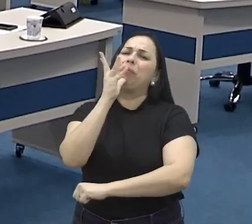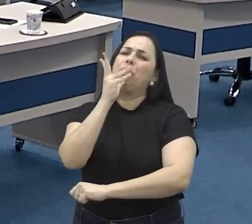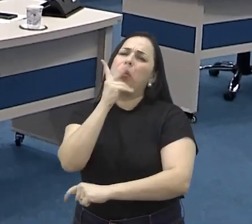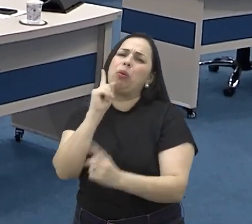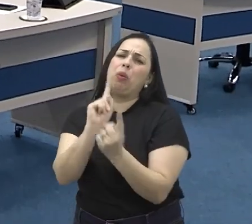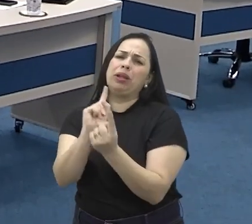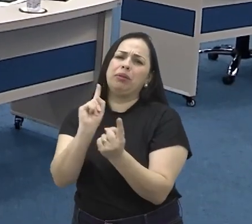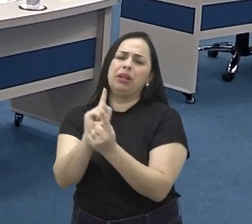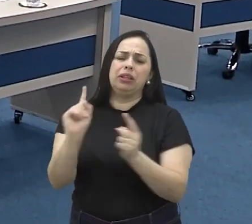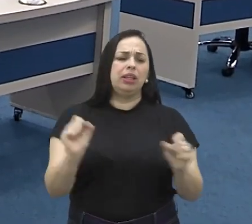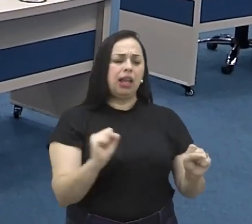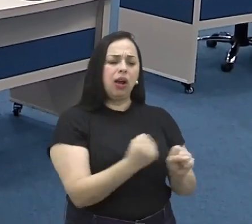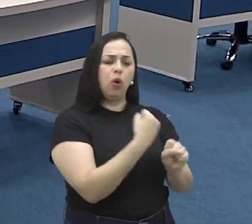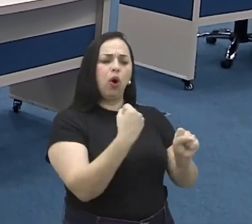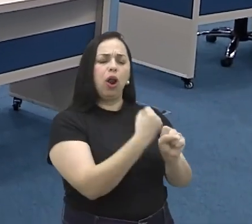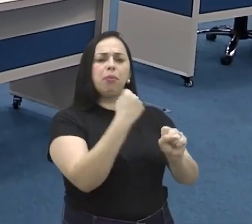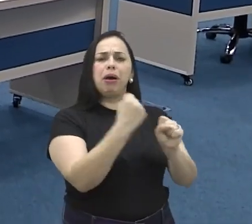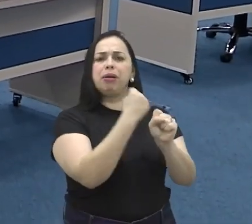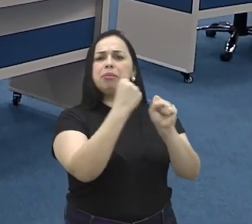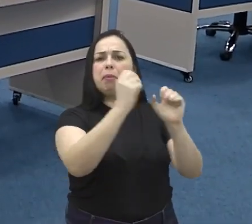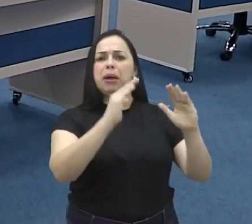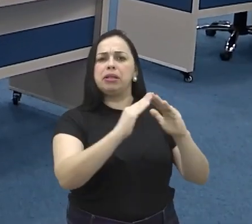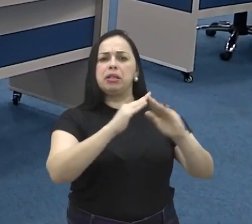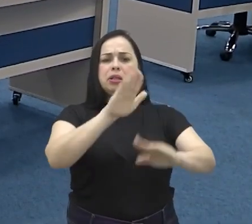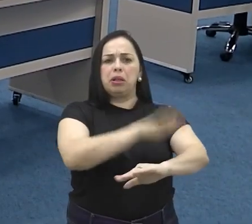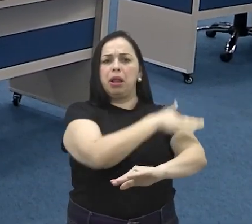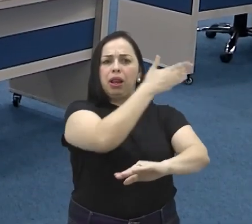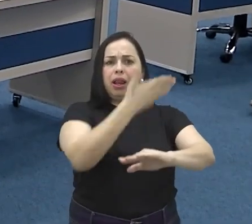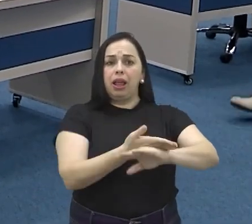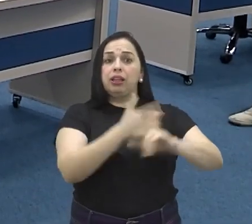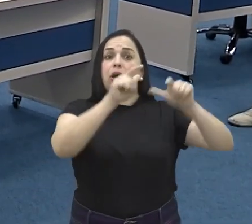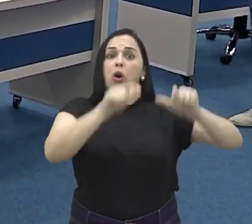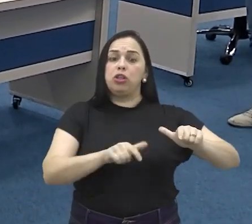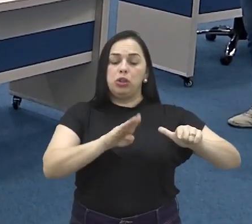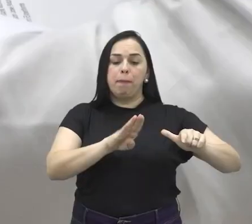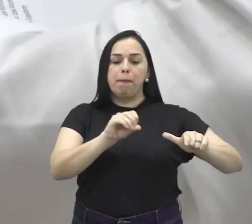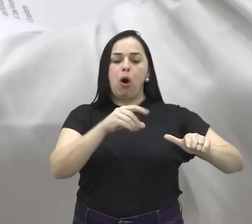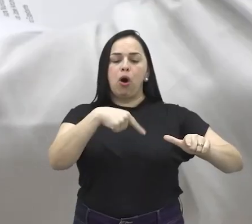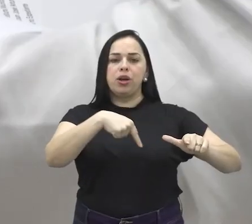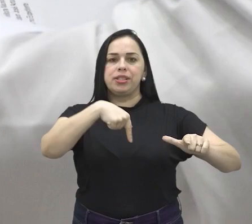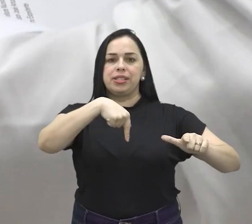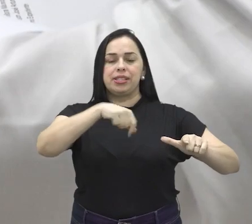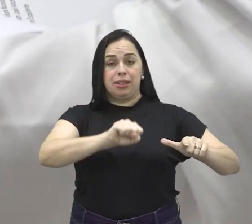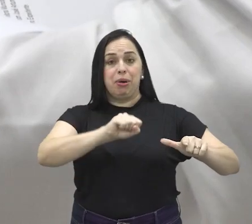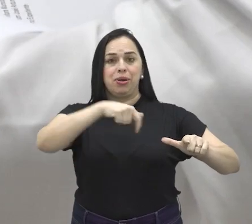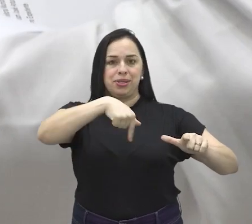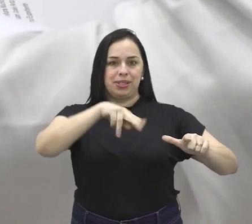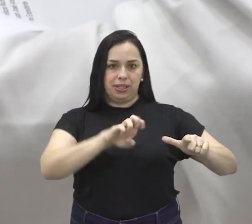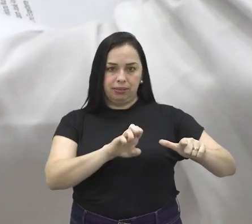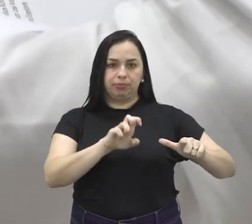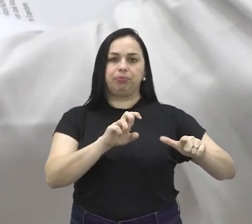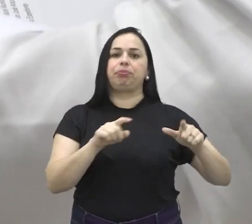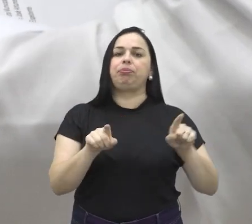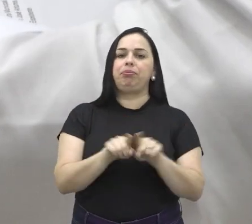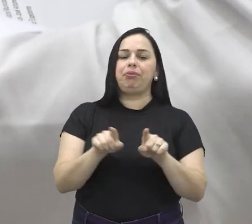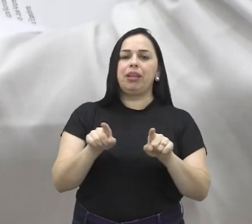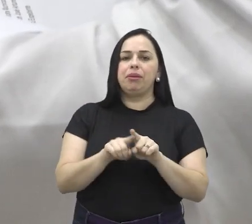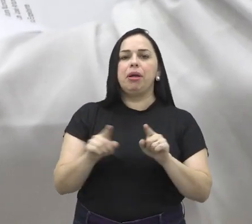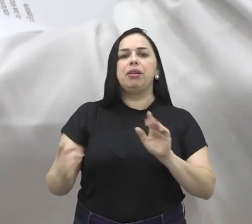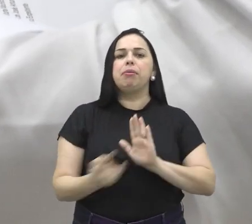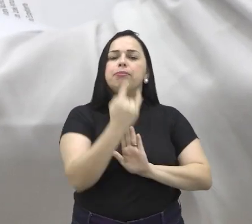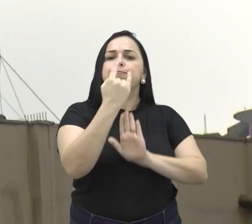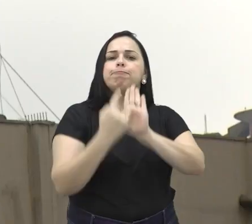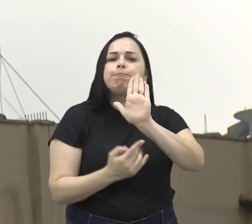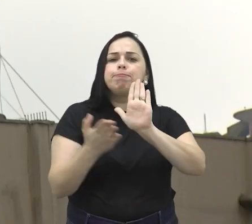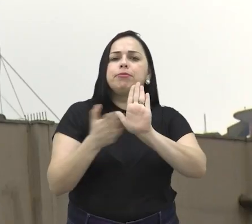da construção da Escola de Formação em Tempo Integral do Bosque dos Ipês. Para a Sabesp, os parlamentares aprovaram um